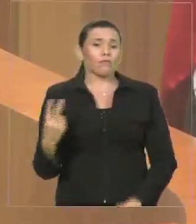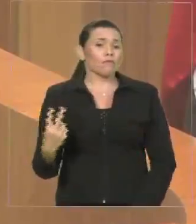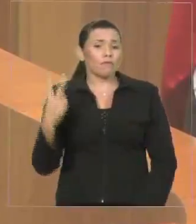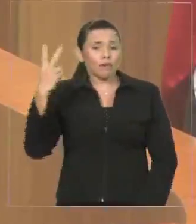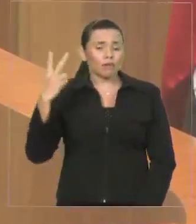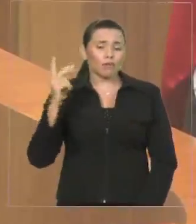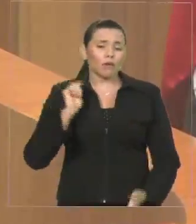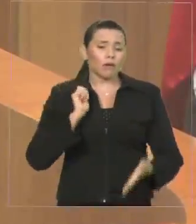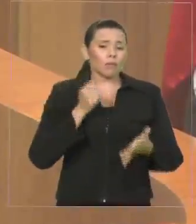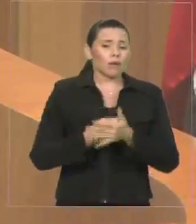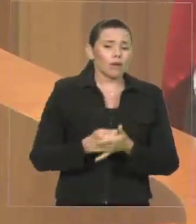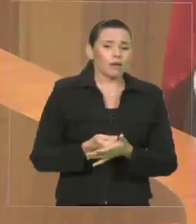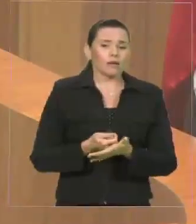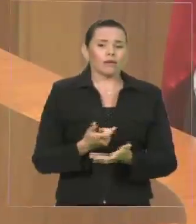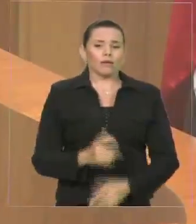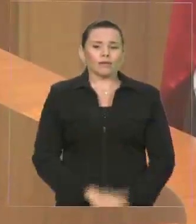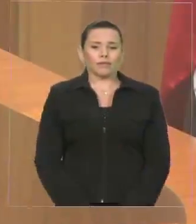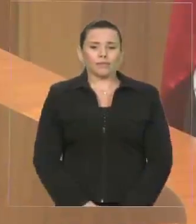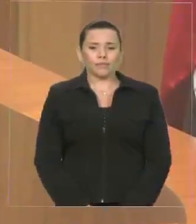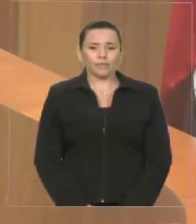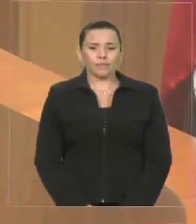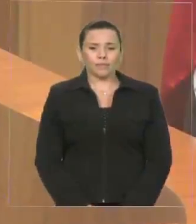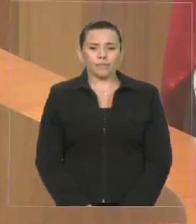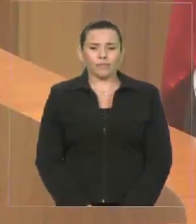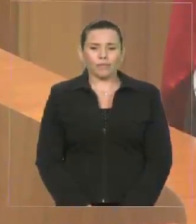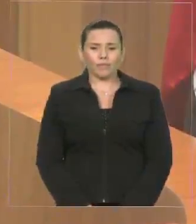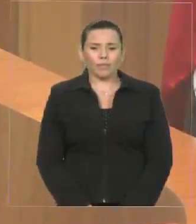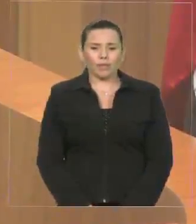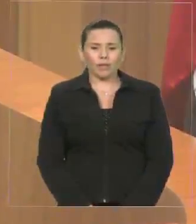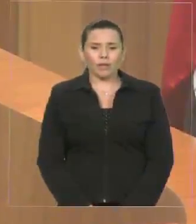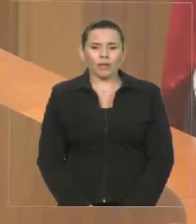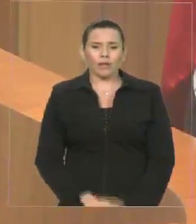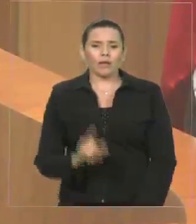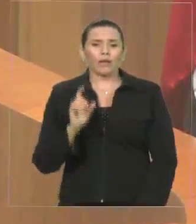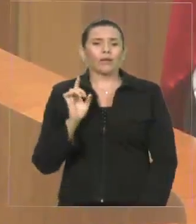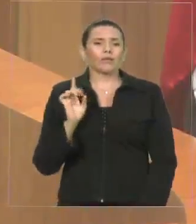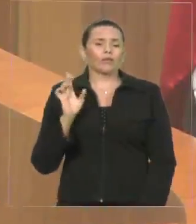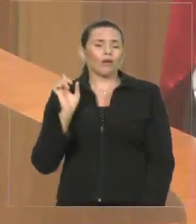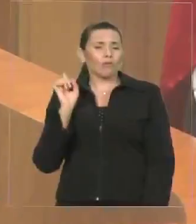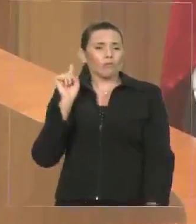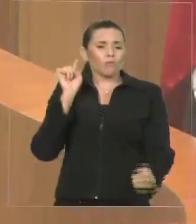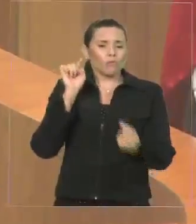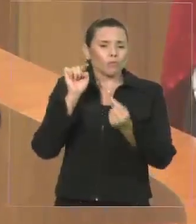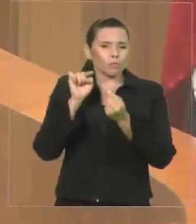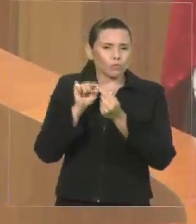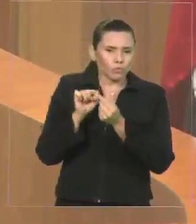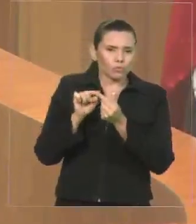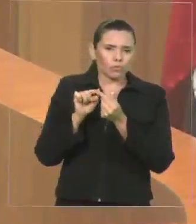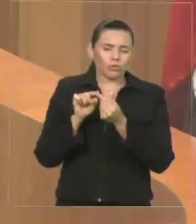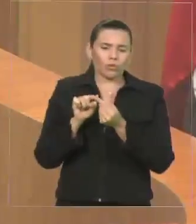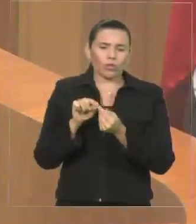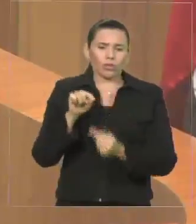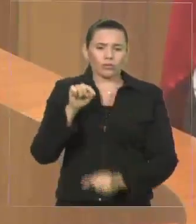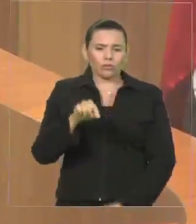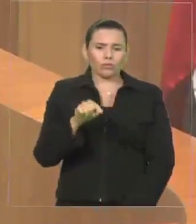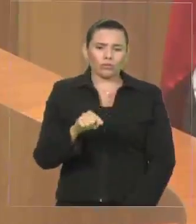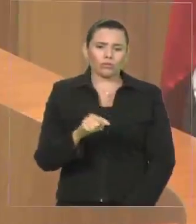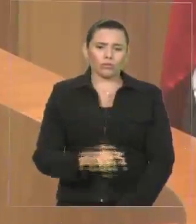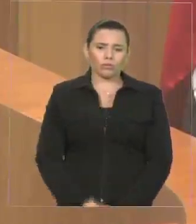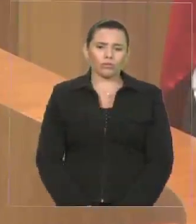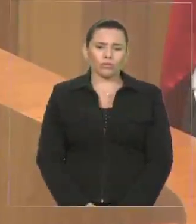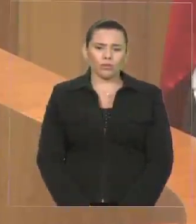ser pago corresponderá apenas ao custo do objeto executado, já concluo, senhor presidente, mediante